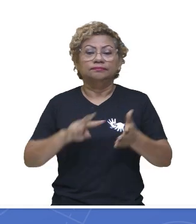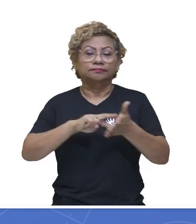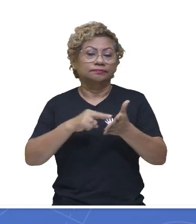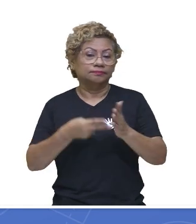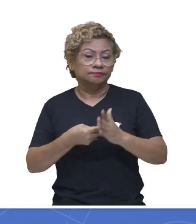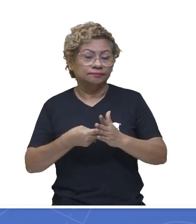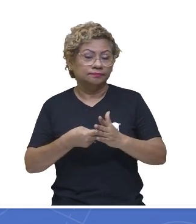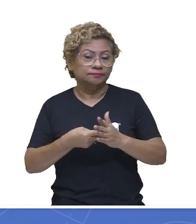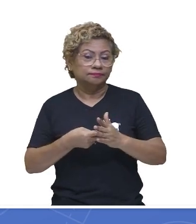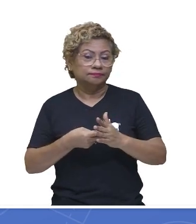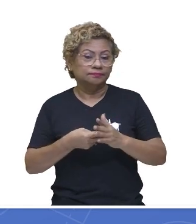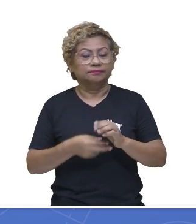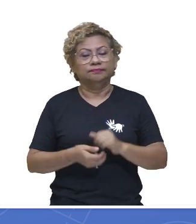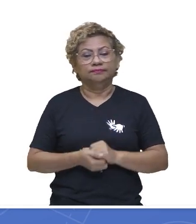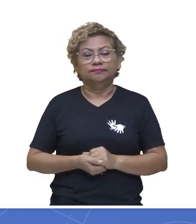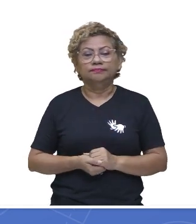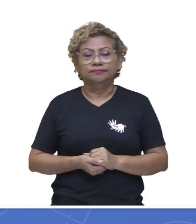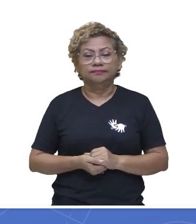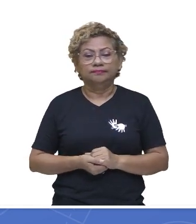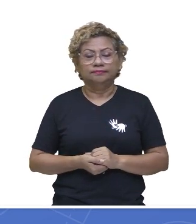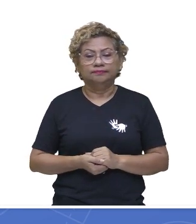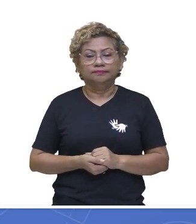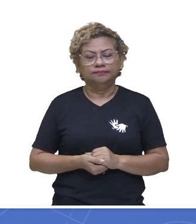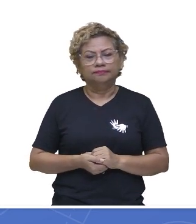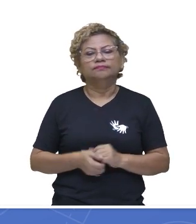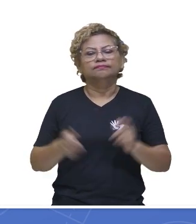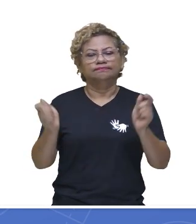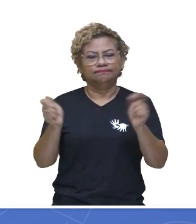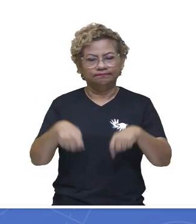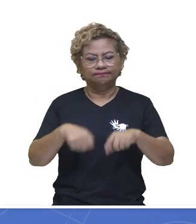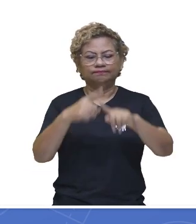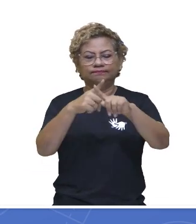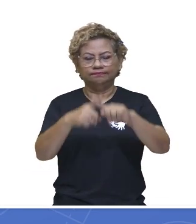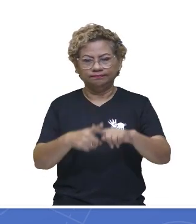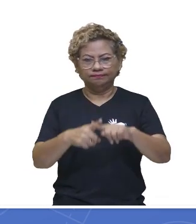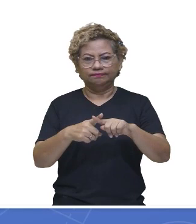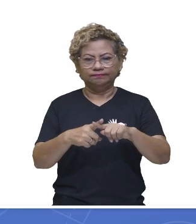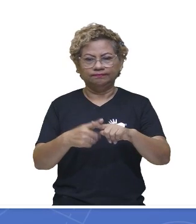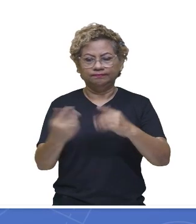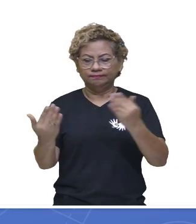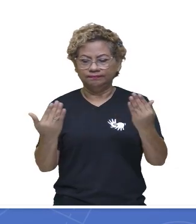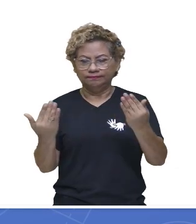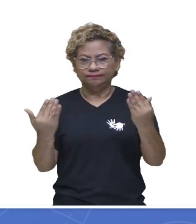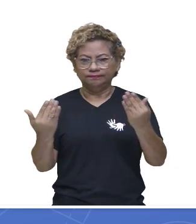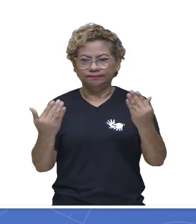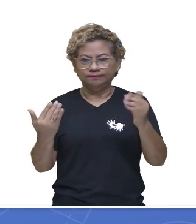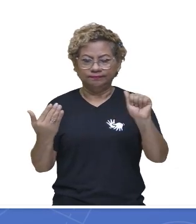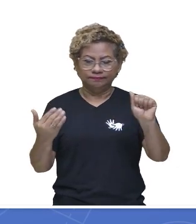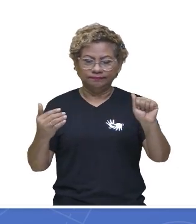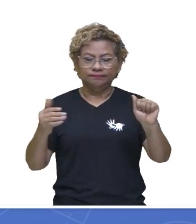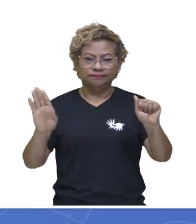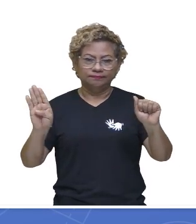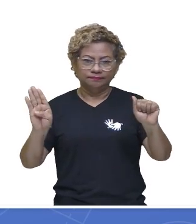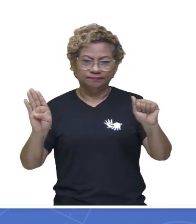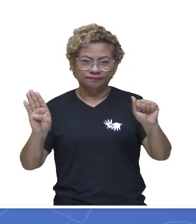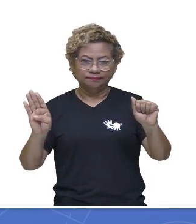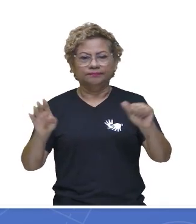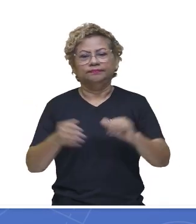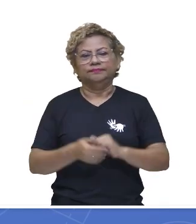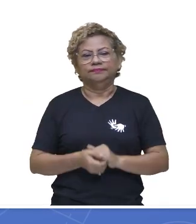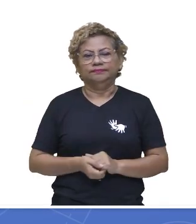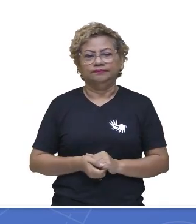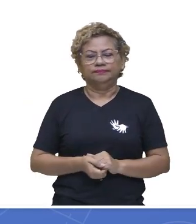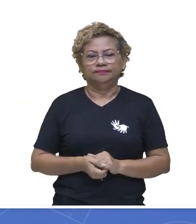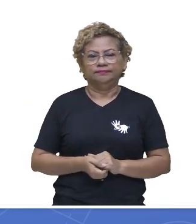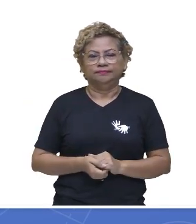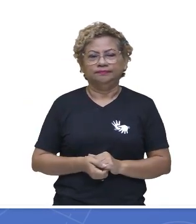Significa que eu posso fazer a multiplicação entre essas duas matrizes, tá certo, pessoal? A condição de existência,